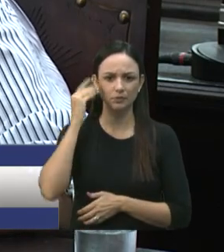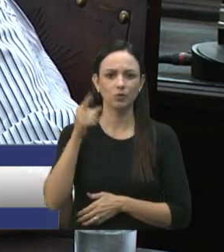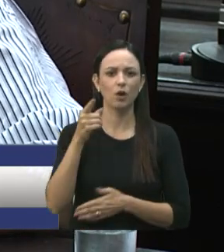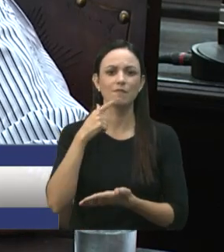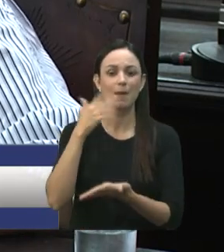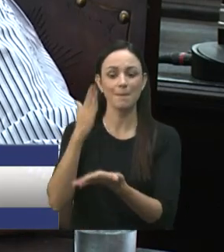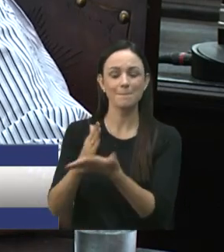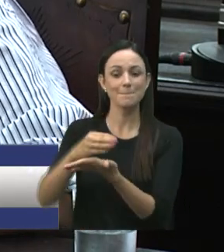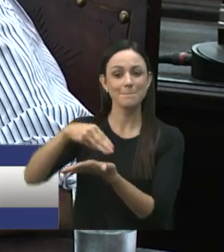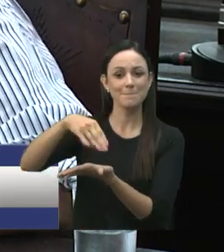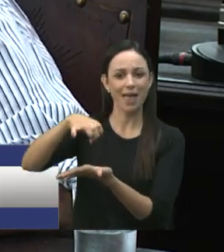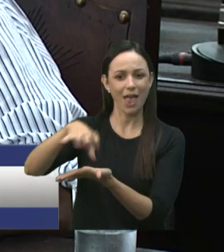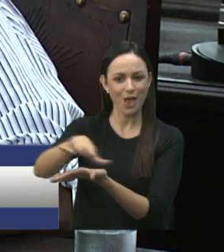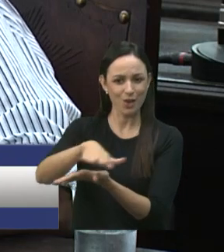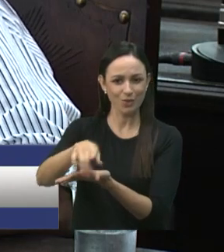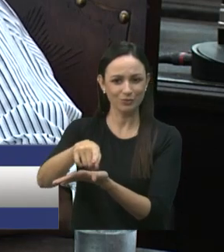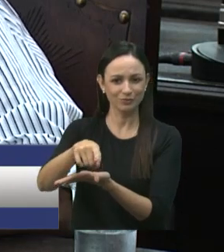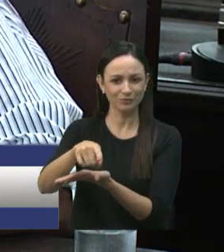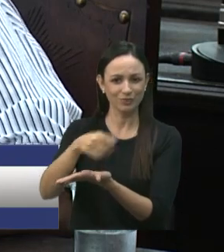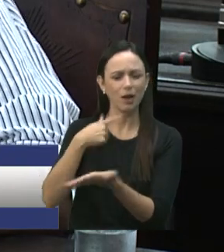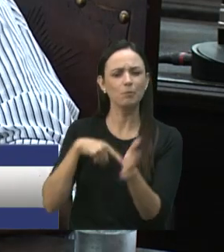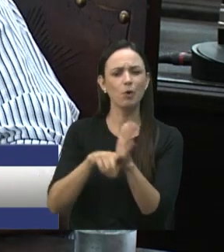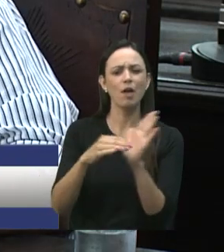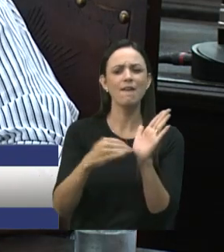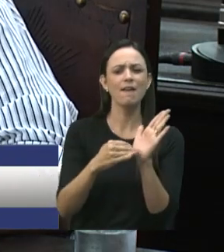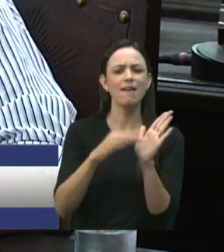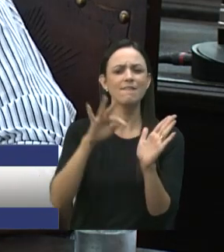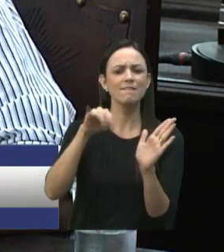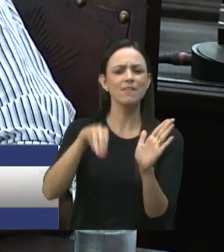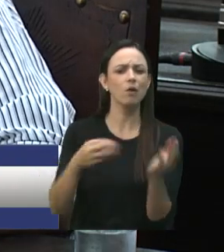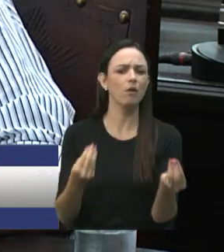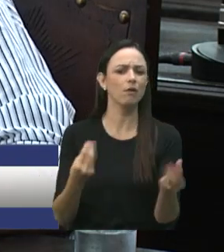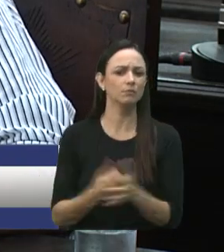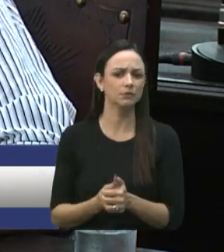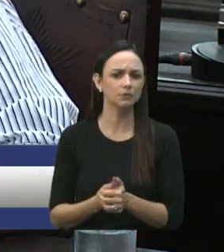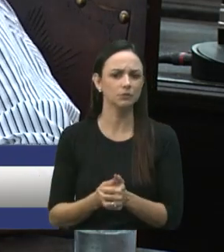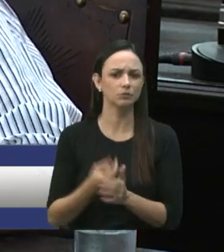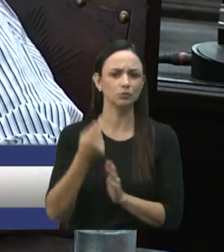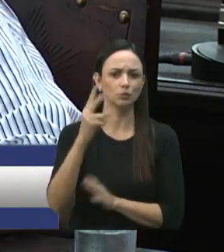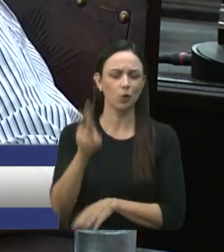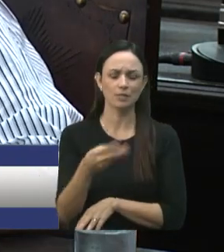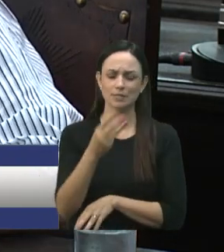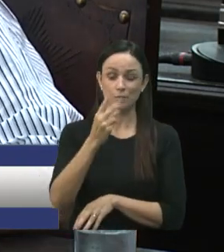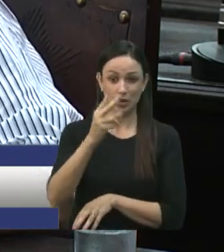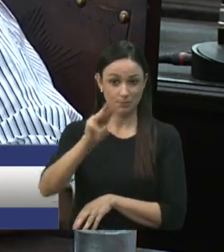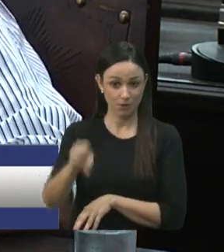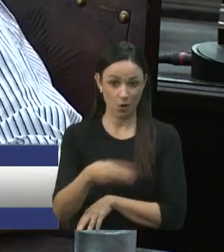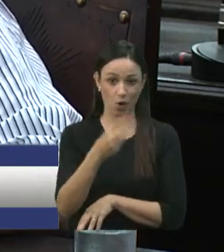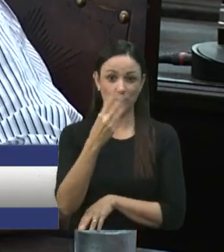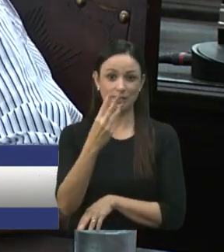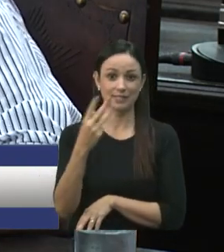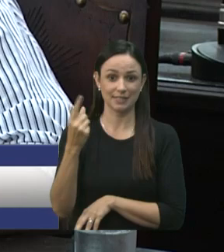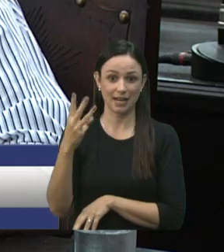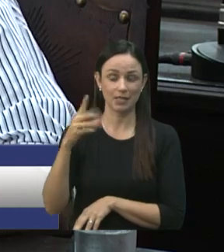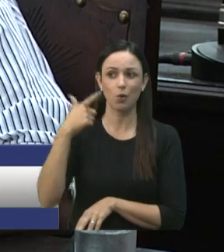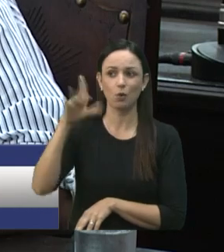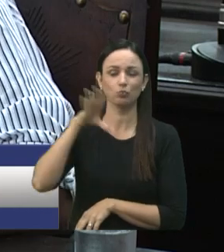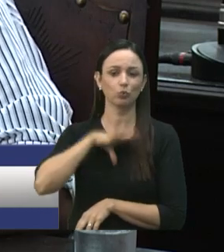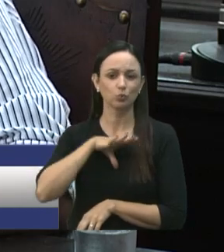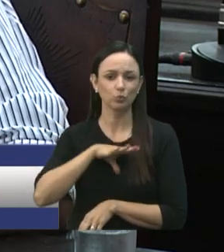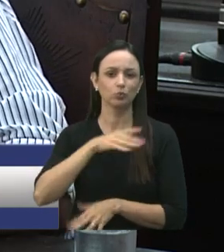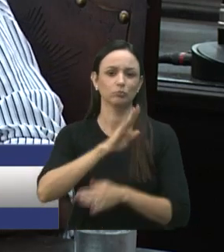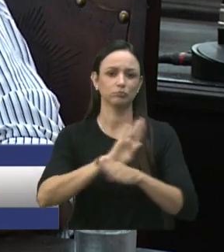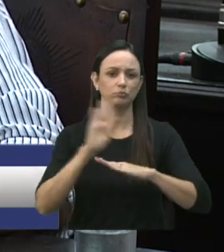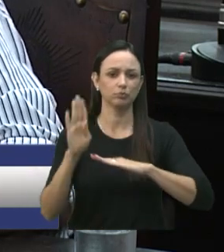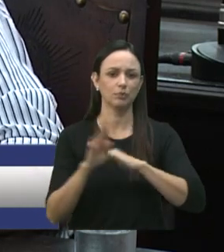meio, a gente questiona o fim. Porque um orçamento de 2.313.000 para atender distrito de Potunduva e outros bairros, ele